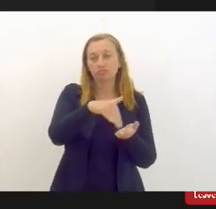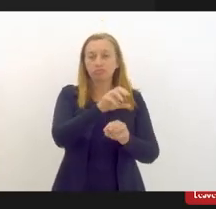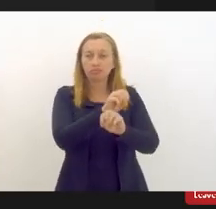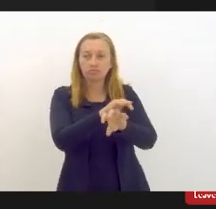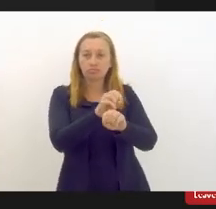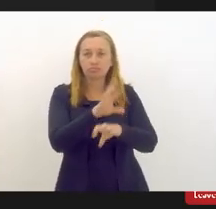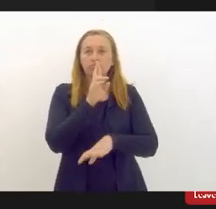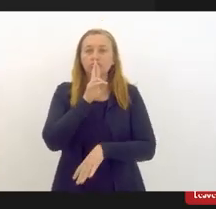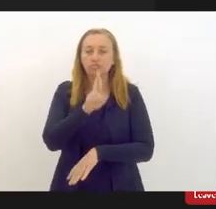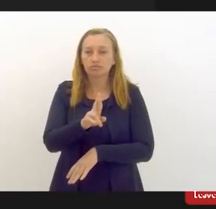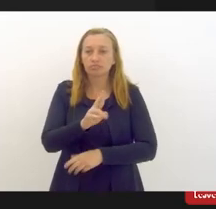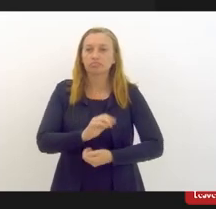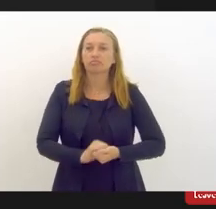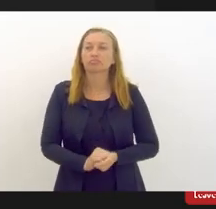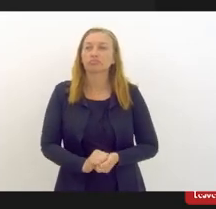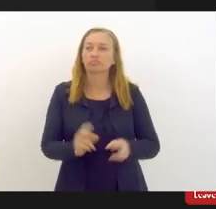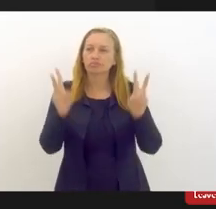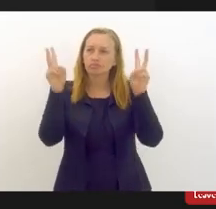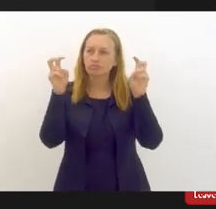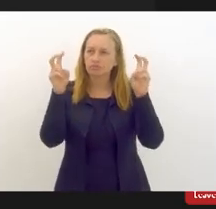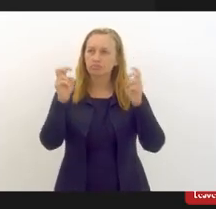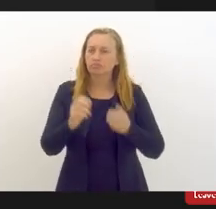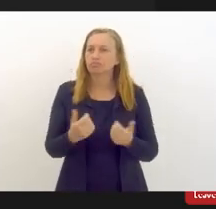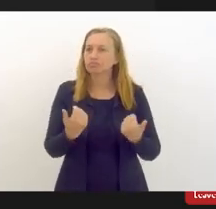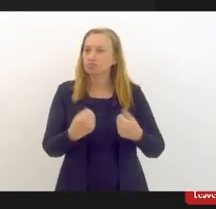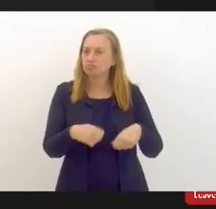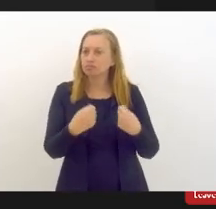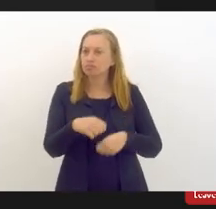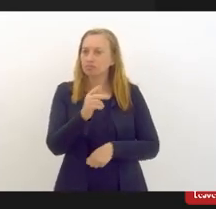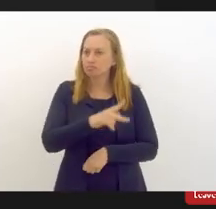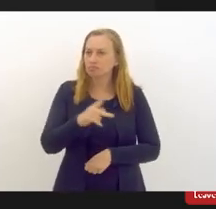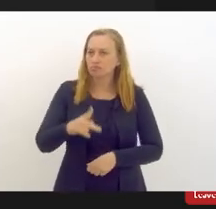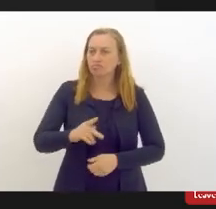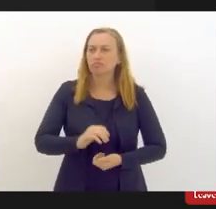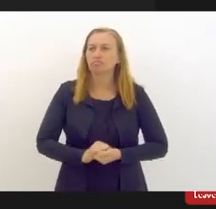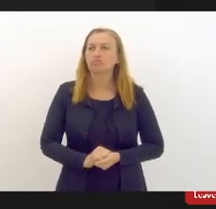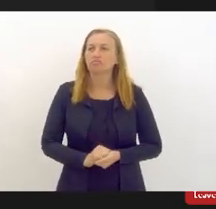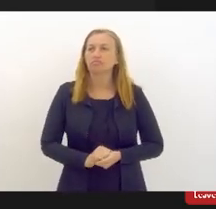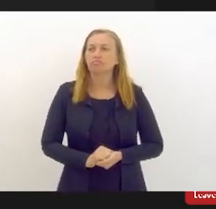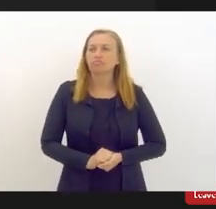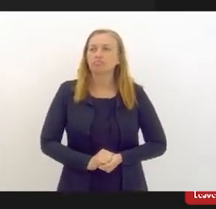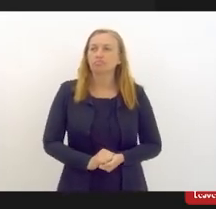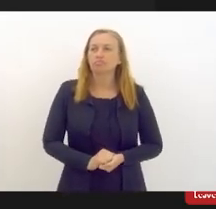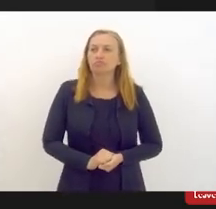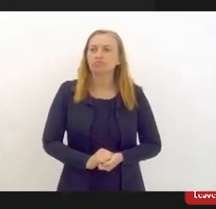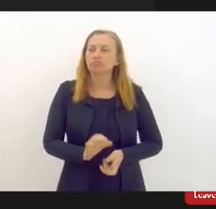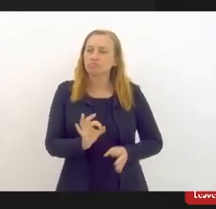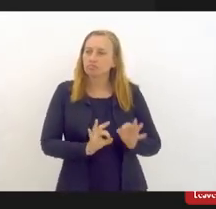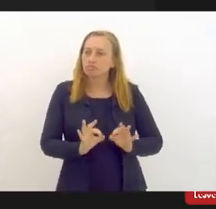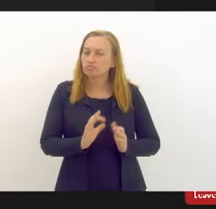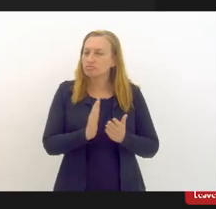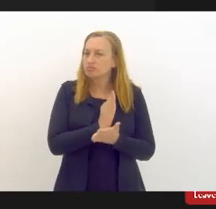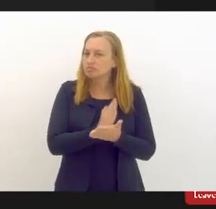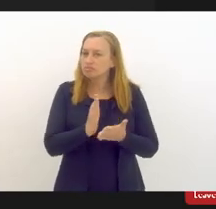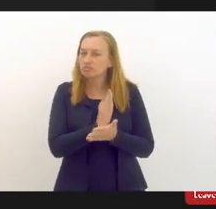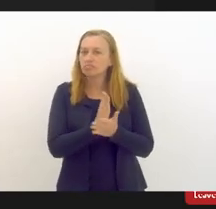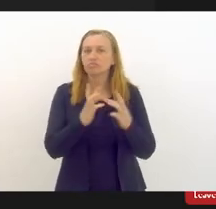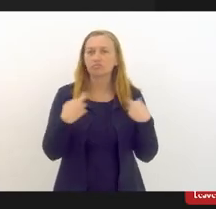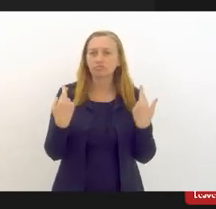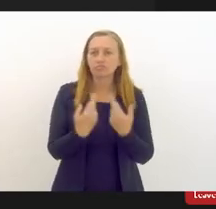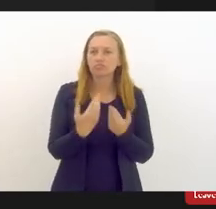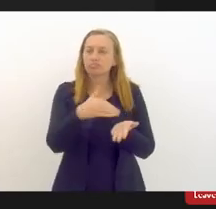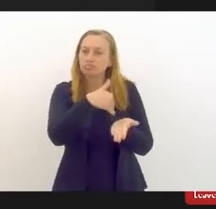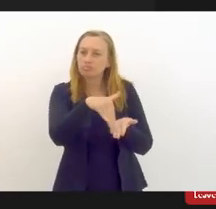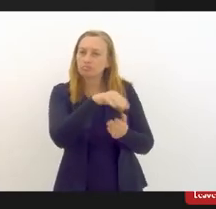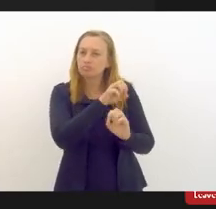responder. Sobre a questão da carência de professores, nós temos feito já algumas reuniões com a SEDUC, né?